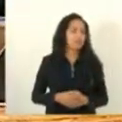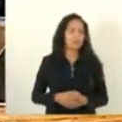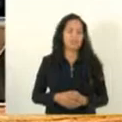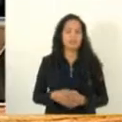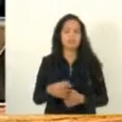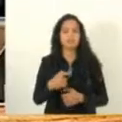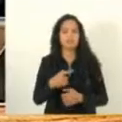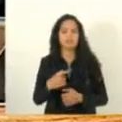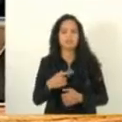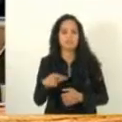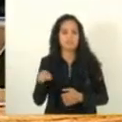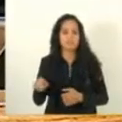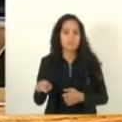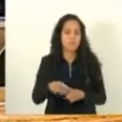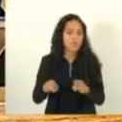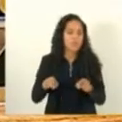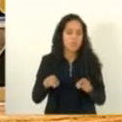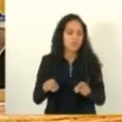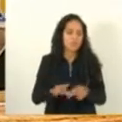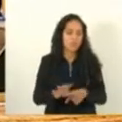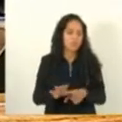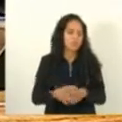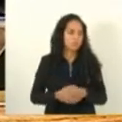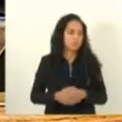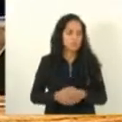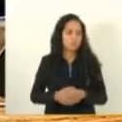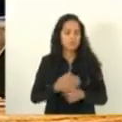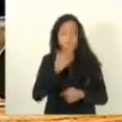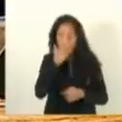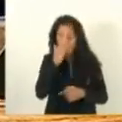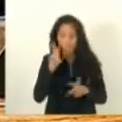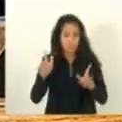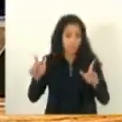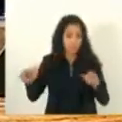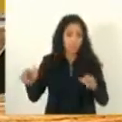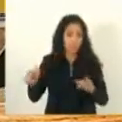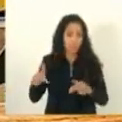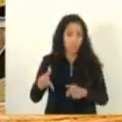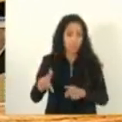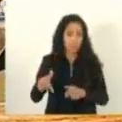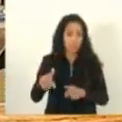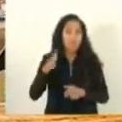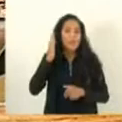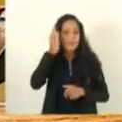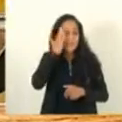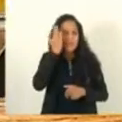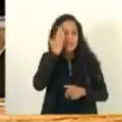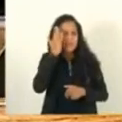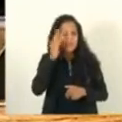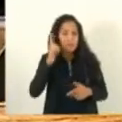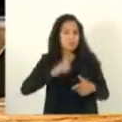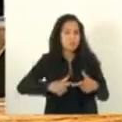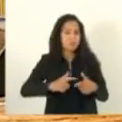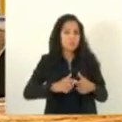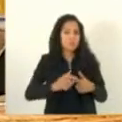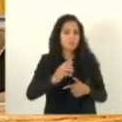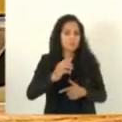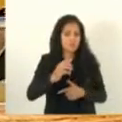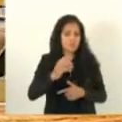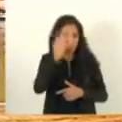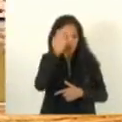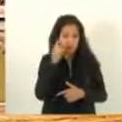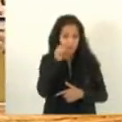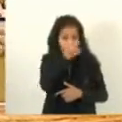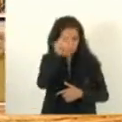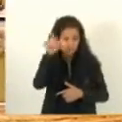diferente, respeito, mas não é por aí. Como diz o outro, quem sabe da quentura do fogo é a panela, e vocês é que sabem da quentura